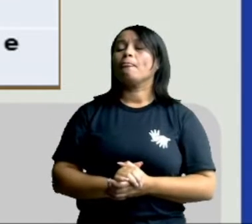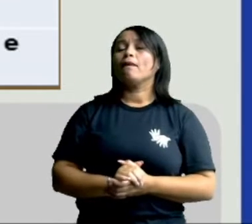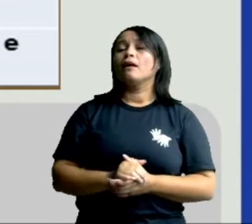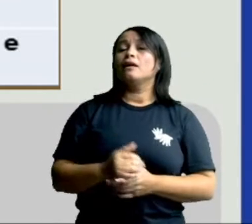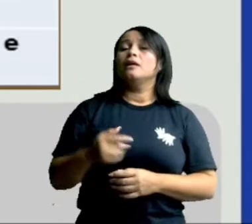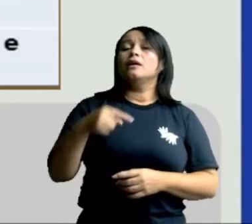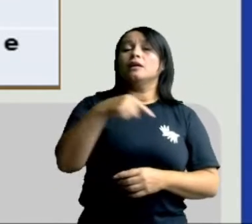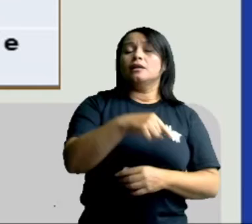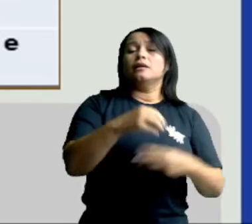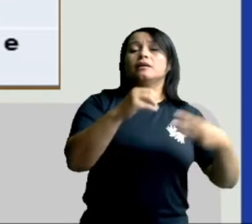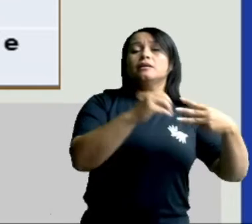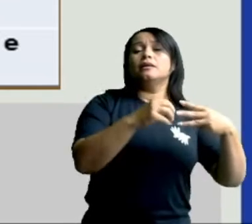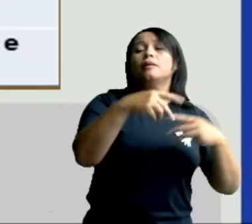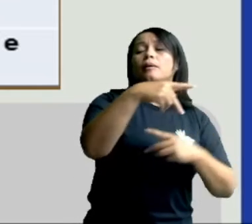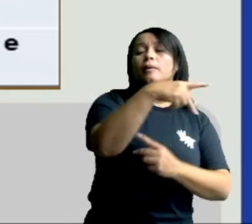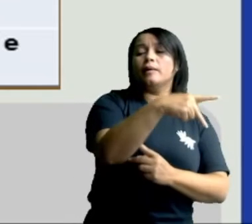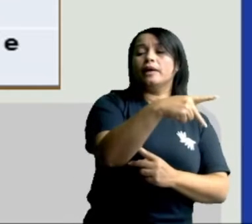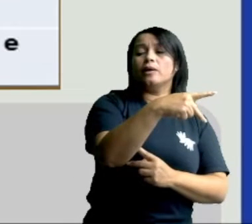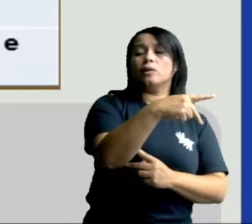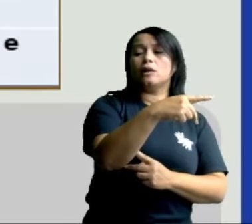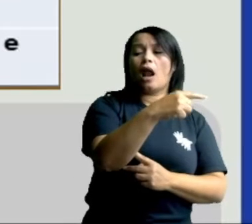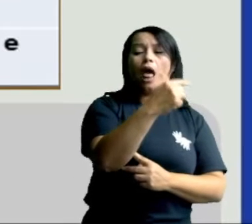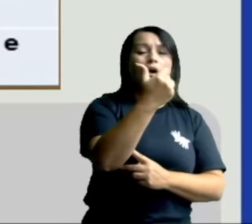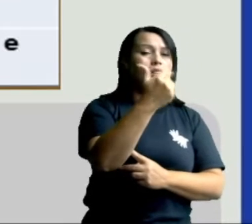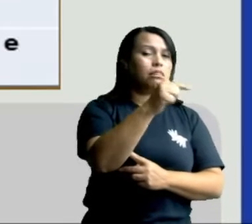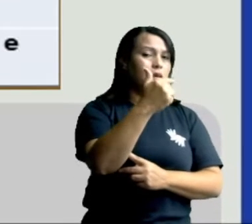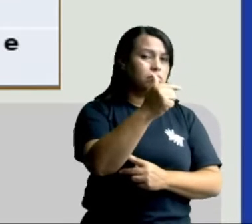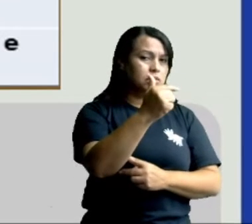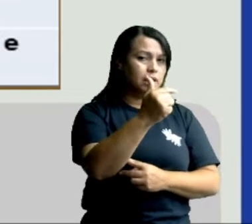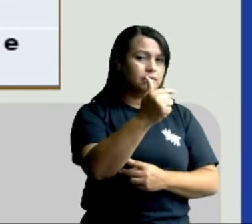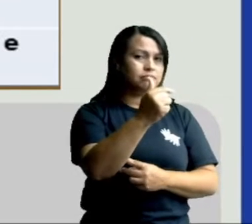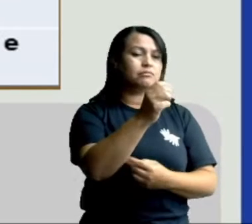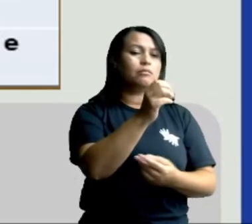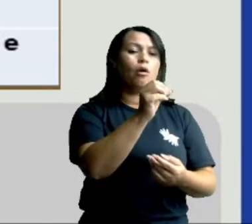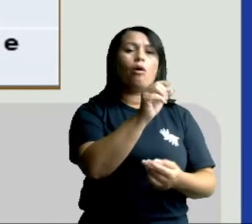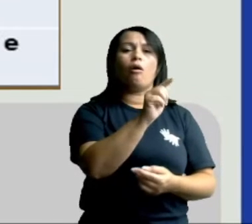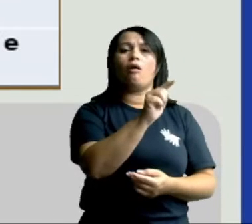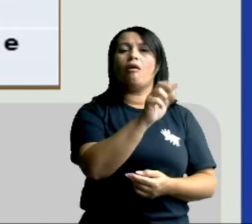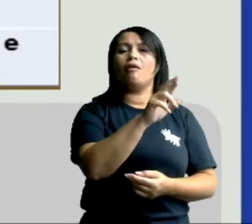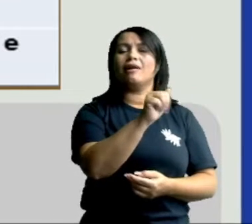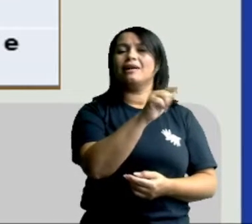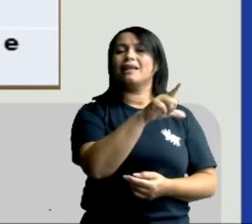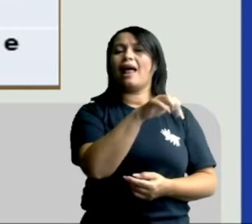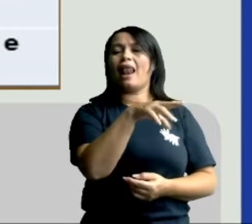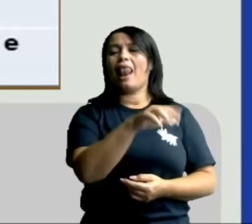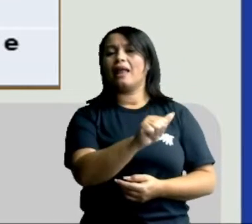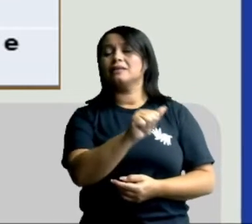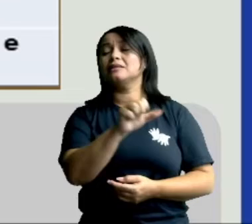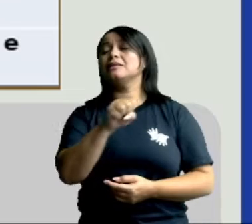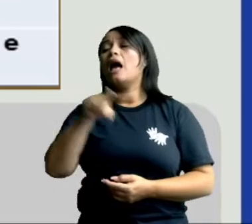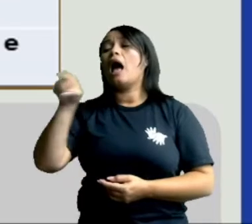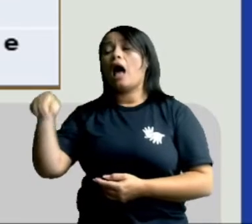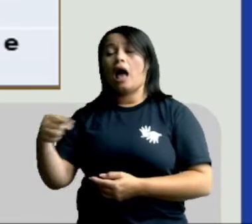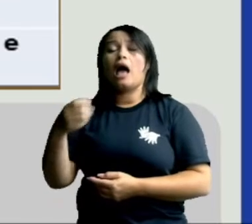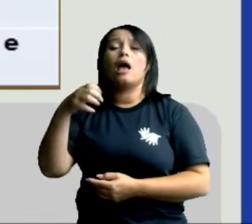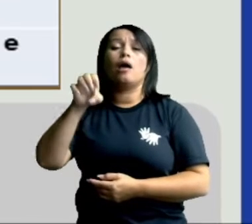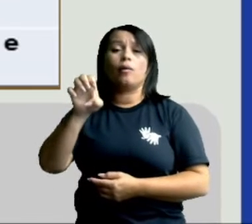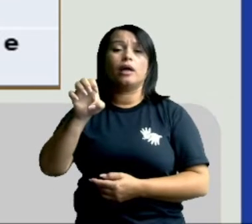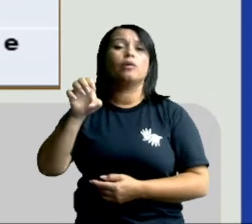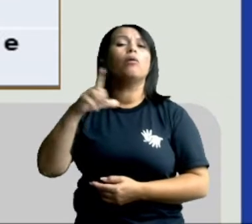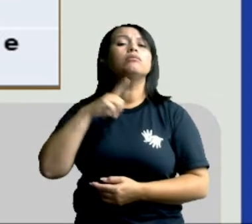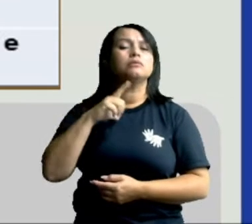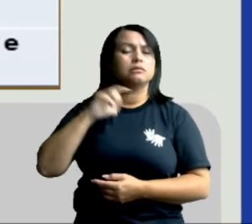da procarionte, né, ela não vai possuir organelas, né? E a eucarionte sim. As procariontes